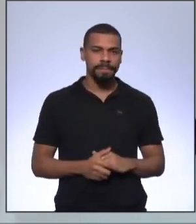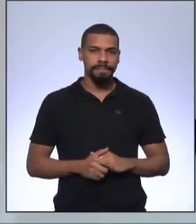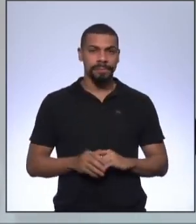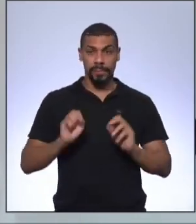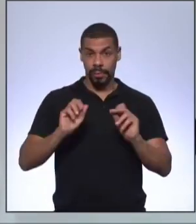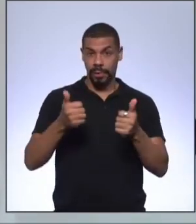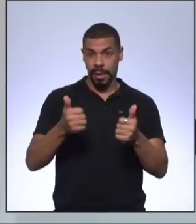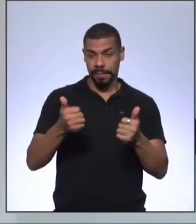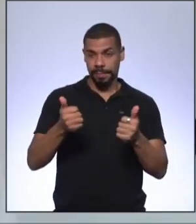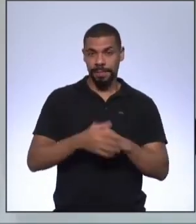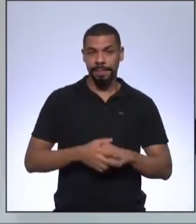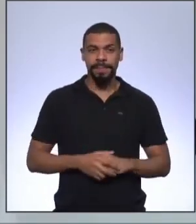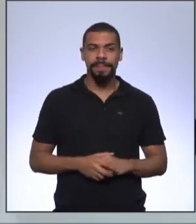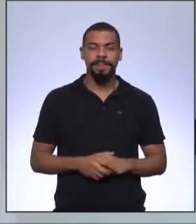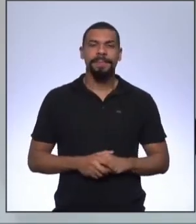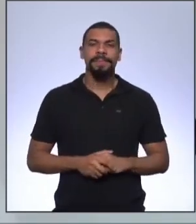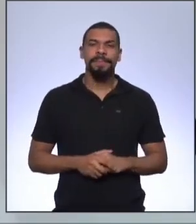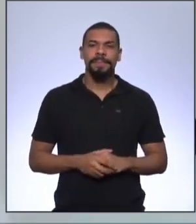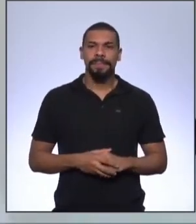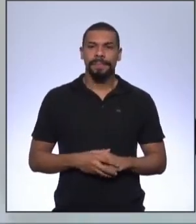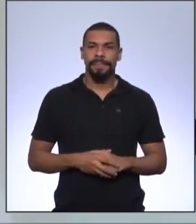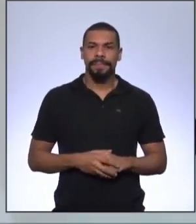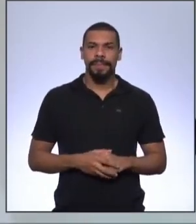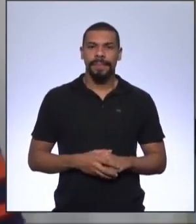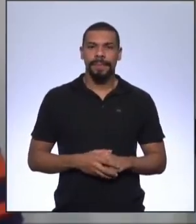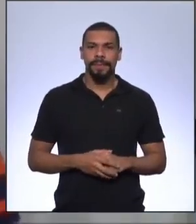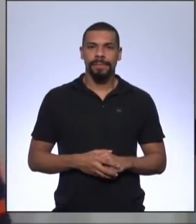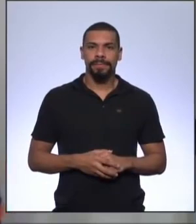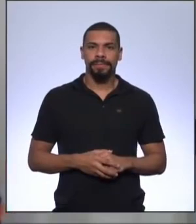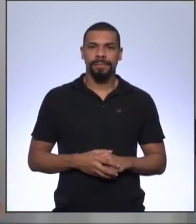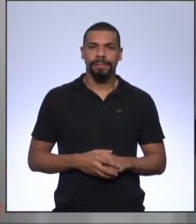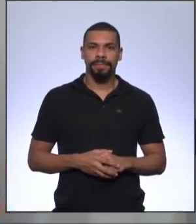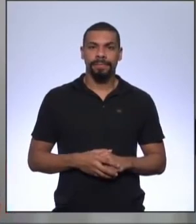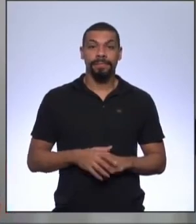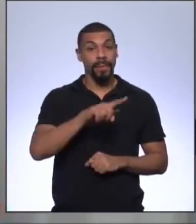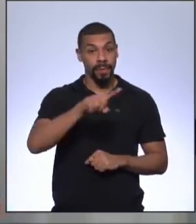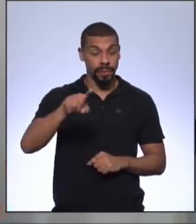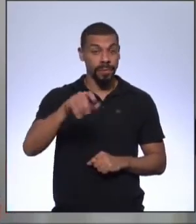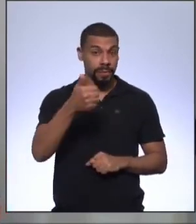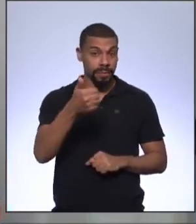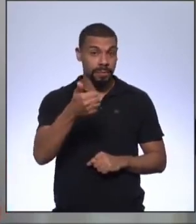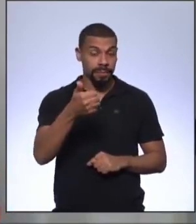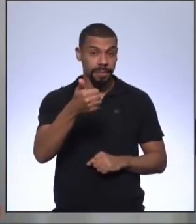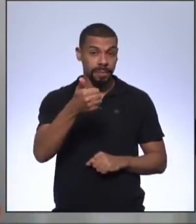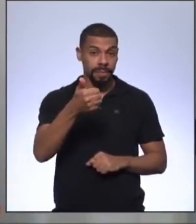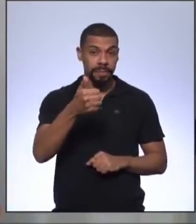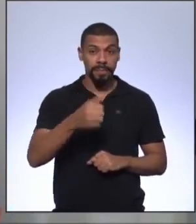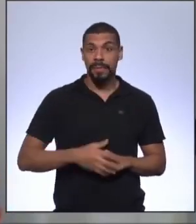bem? Ok, teacher? Ok, ok. Vocês estão ouvindo agora?